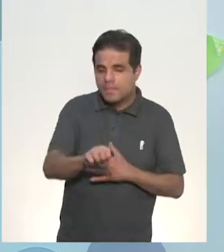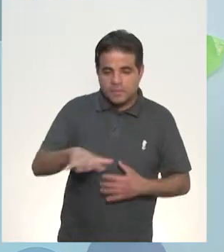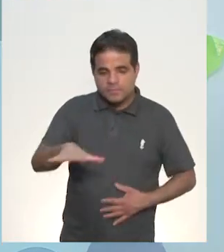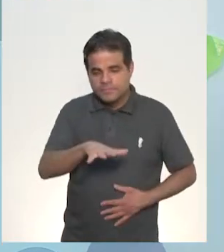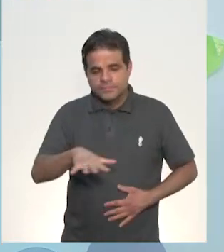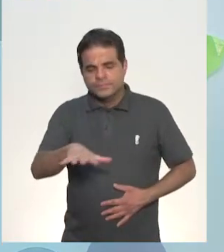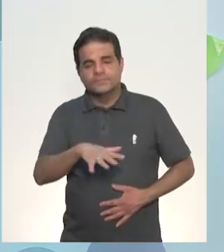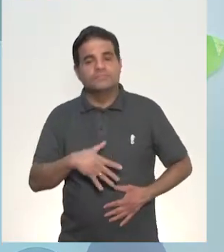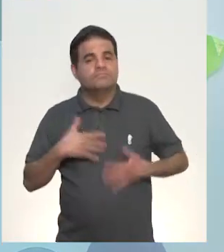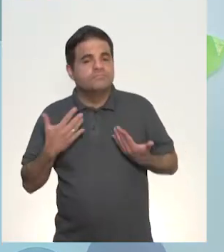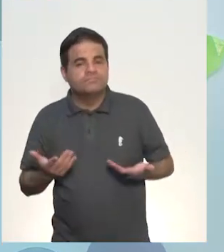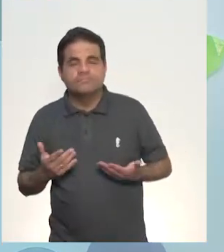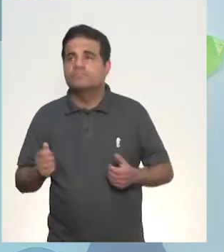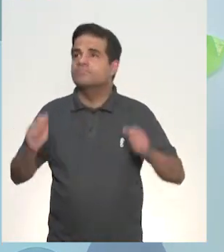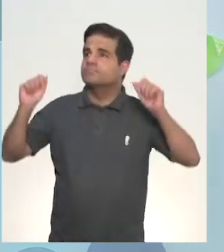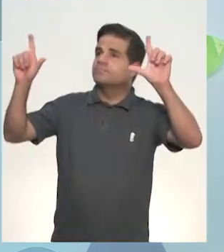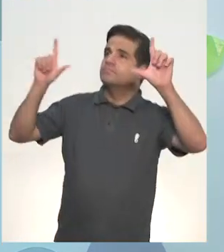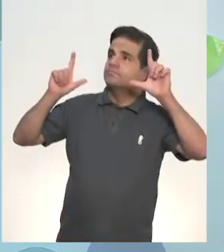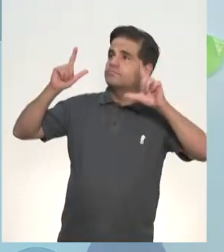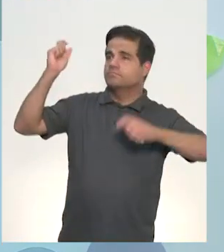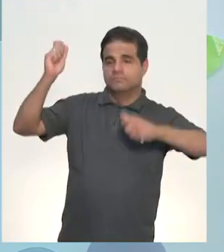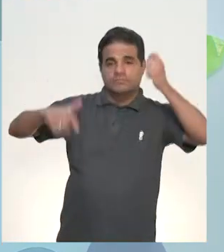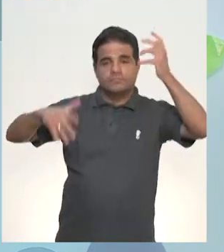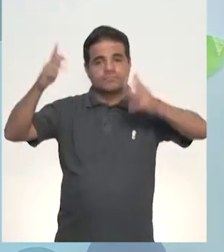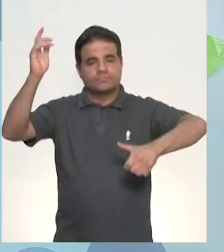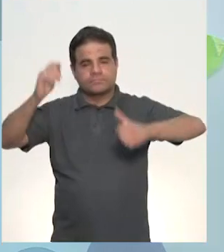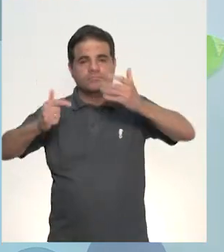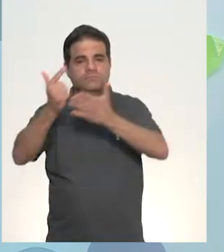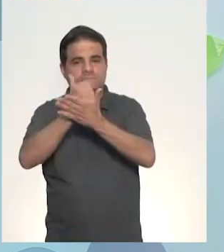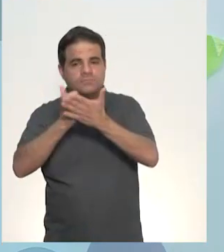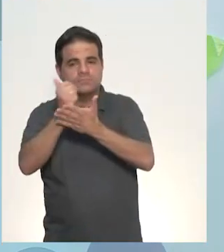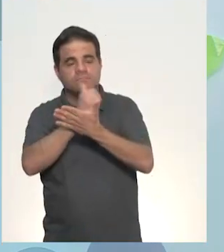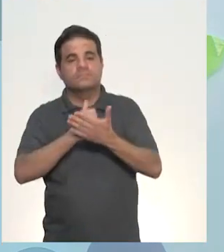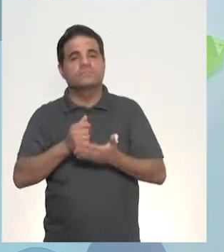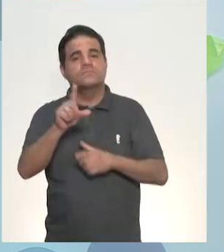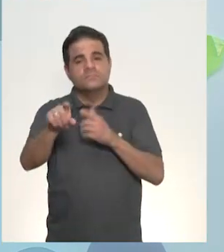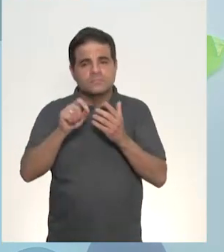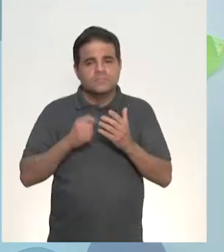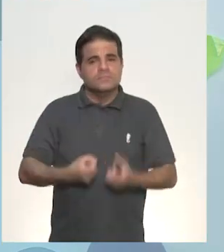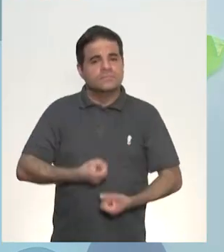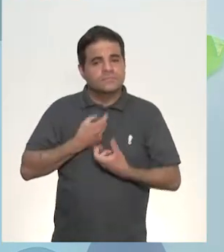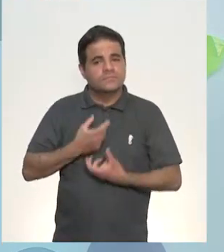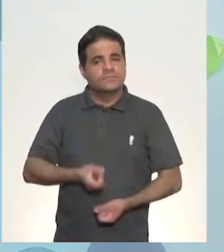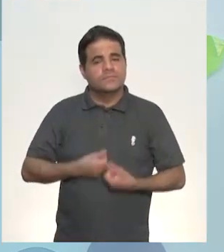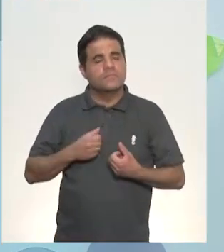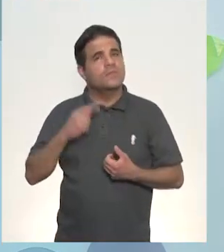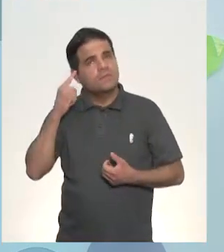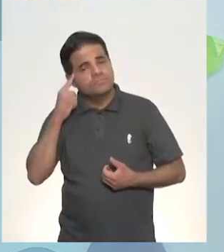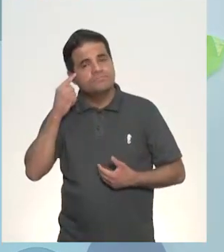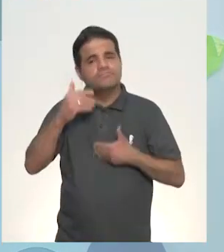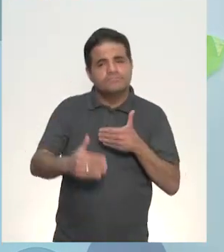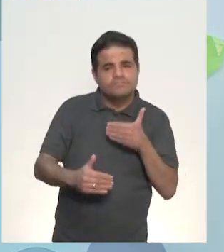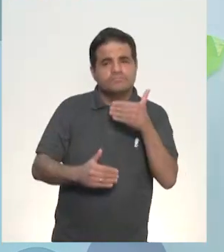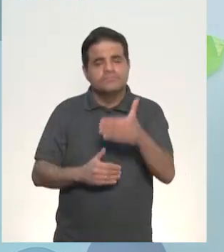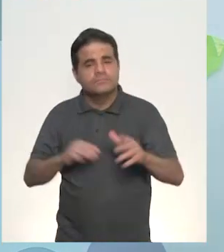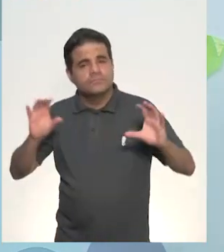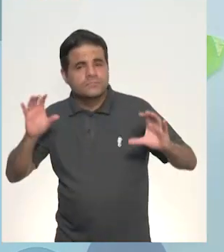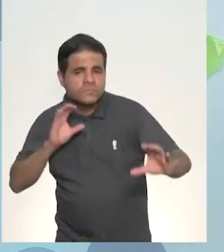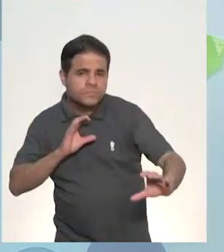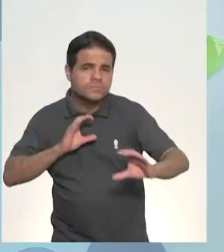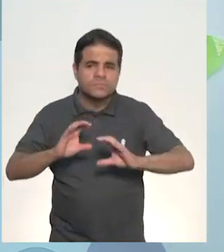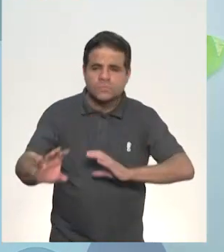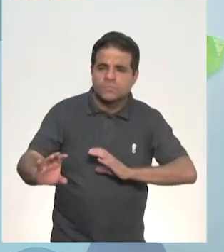espaço, pega uma imagem, fale dele, desenhe a respeito, escolha uma poesia, associe com esse espaço, uma canção, um